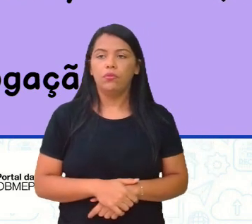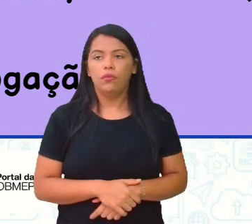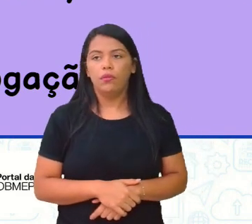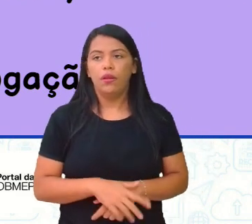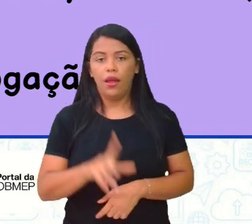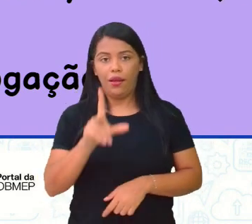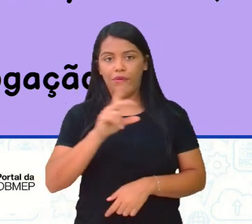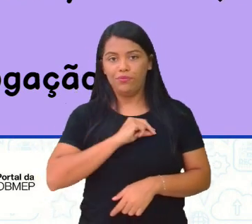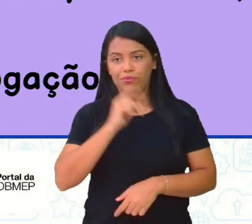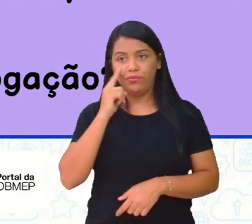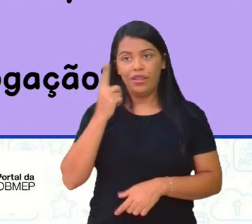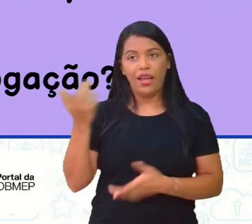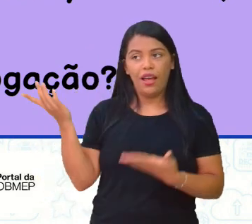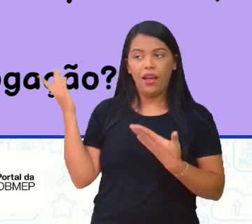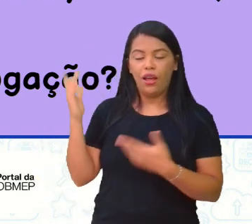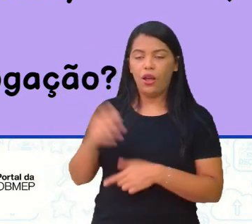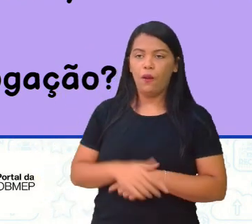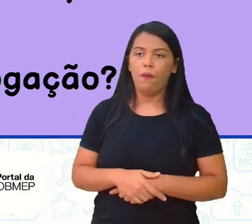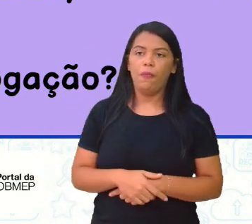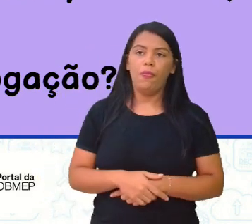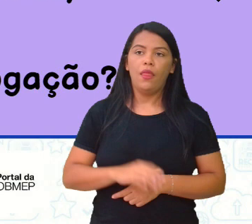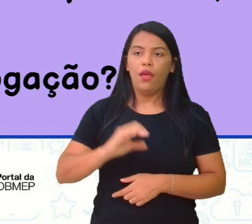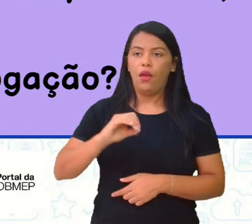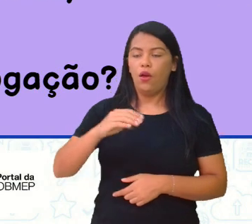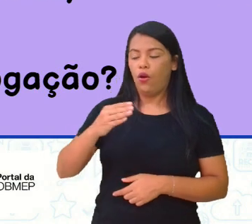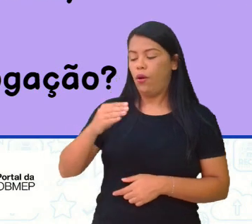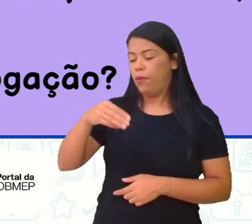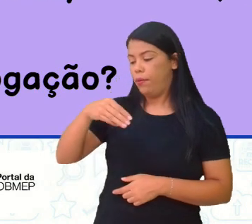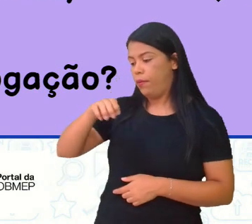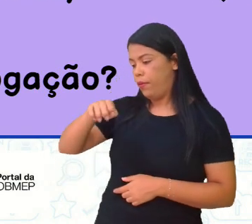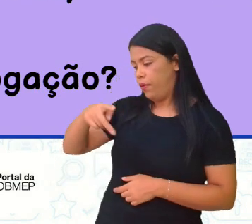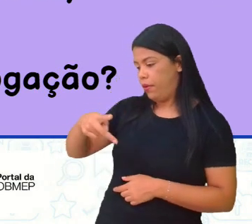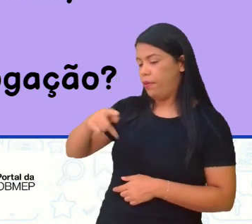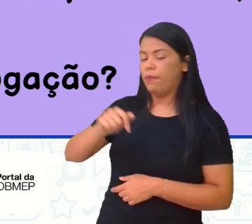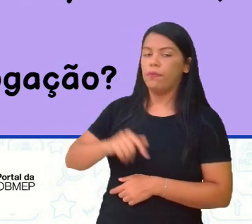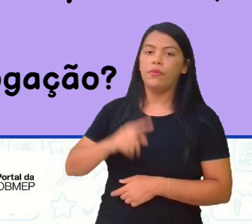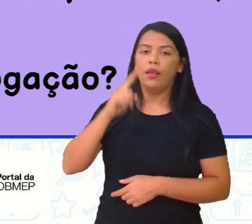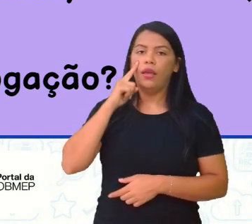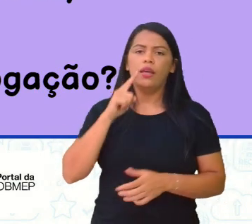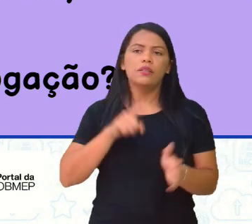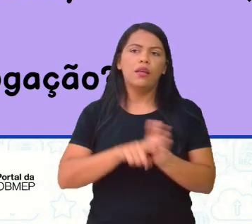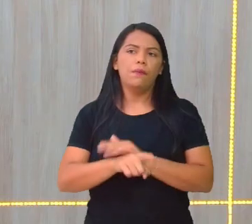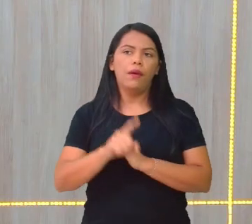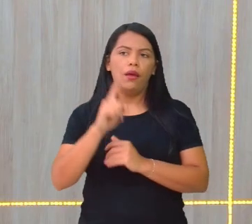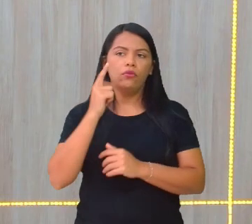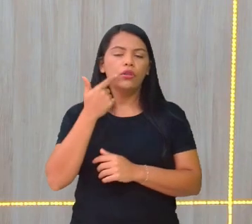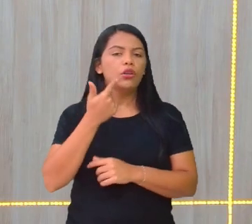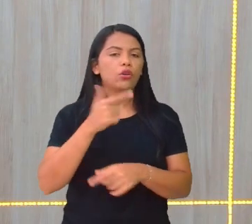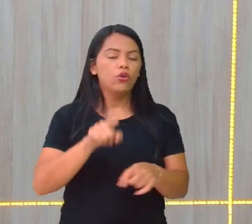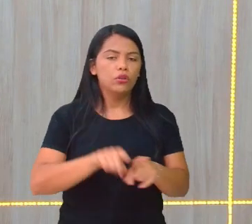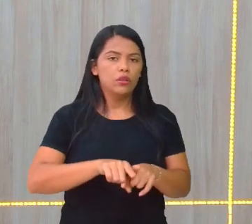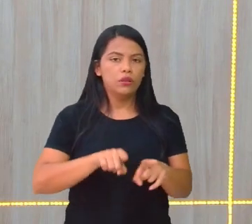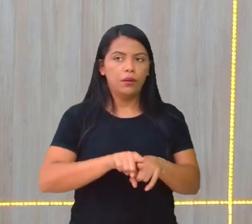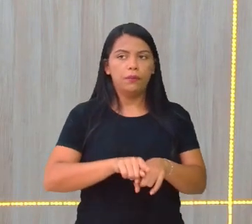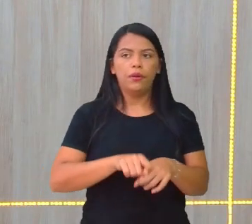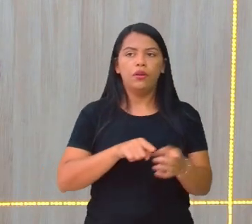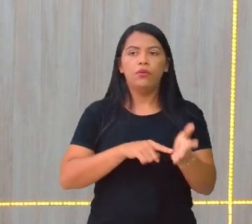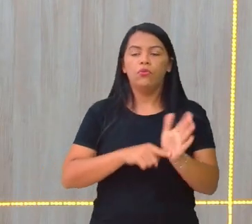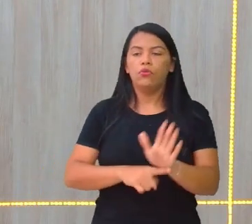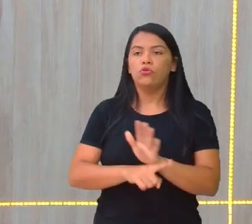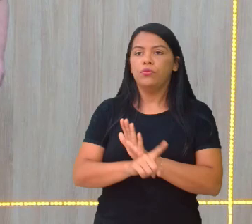Opa! OBMEP. Gente, essa questão e as outras que eu